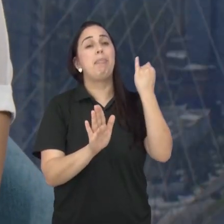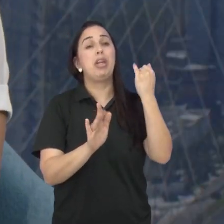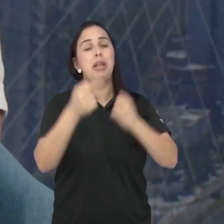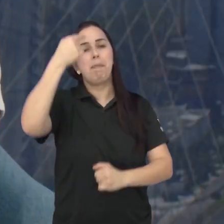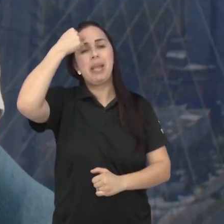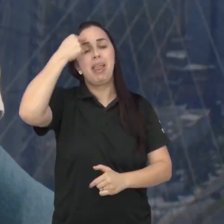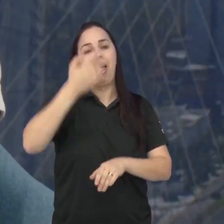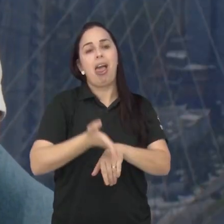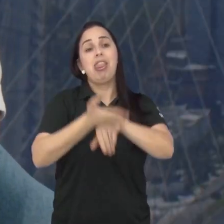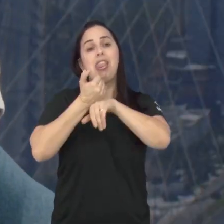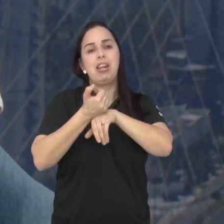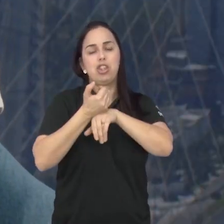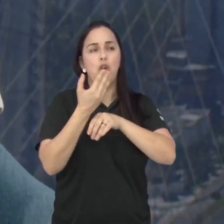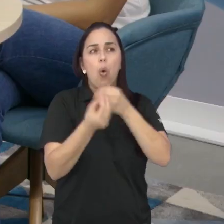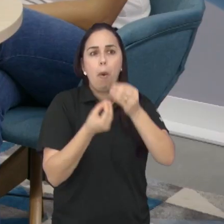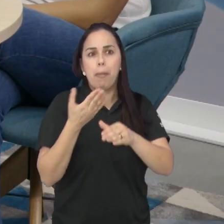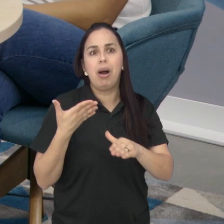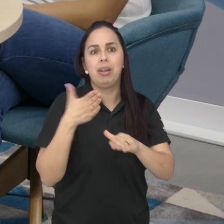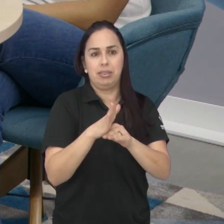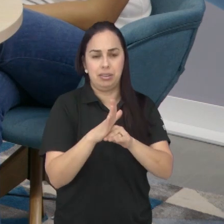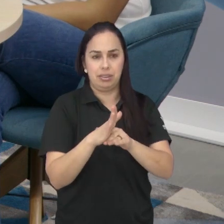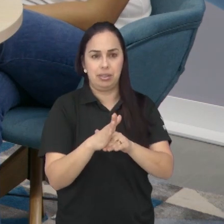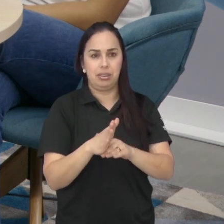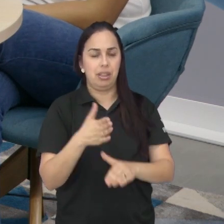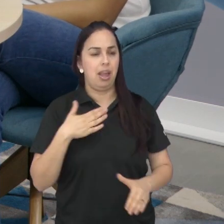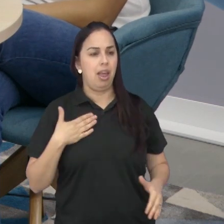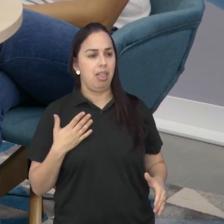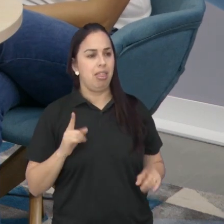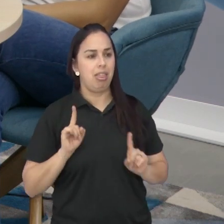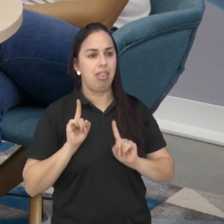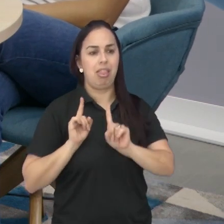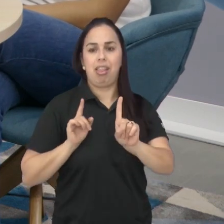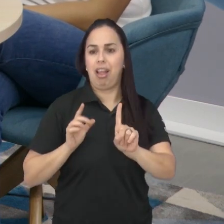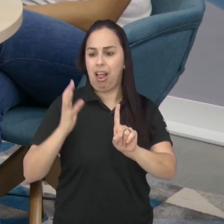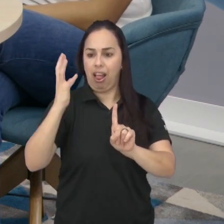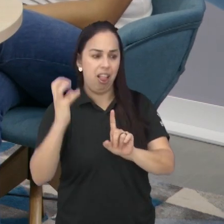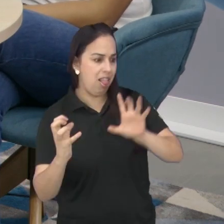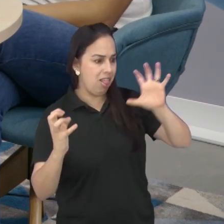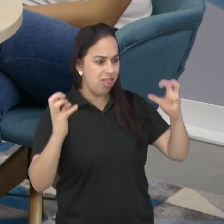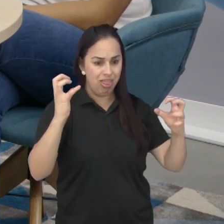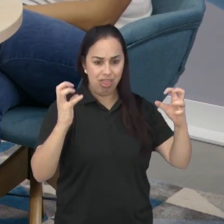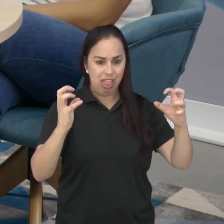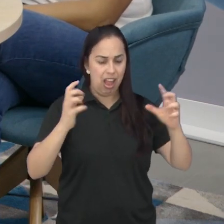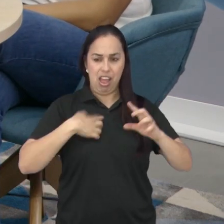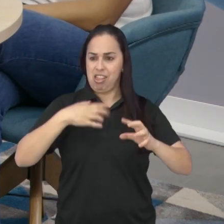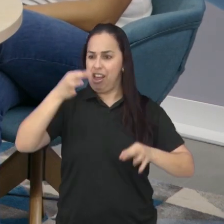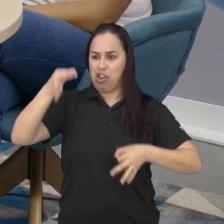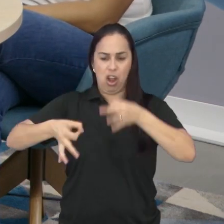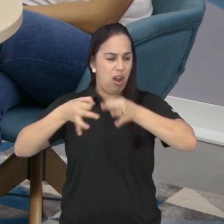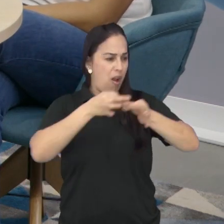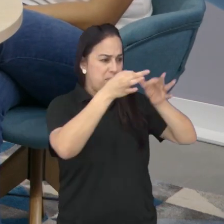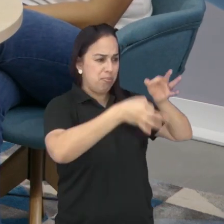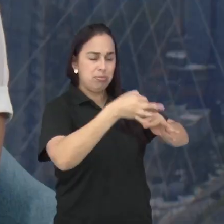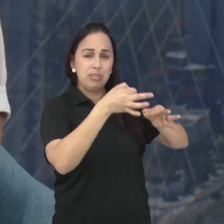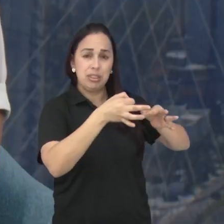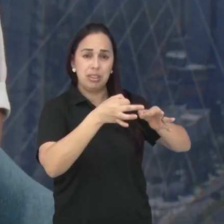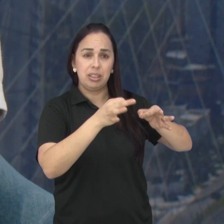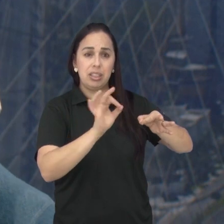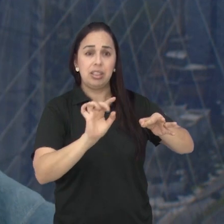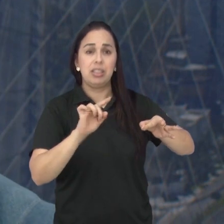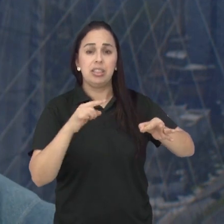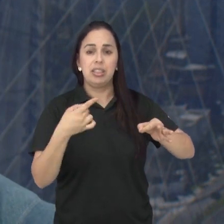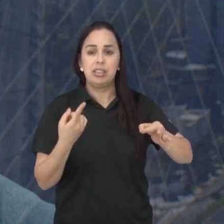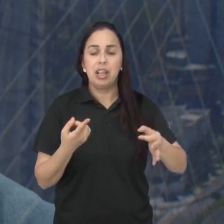Não é Exatamente. simples, meio, né? não é Caminho. você ir lá, muitas vezes, intervir diretamente, sair, né, julgando, e depois, muitas vezes, como a